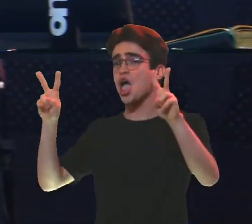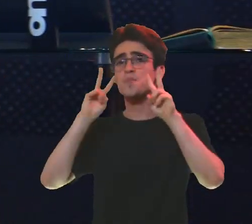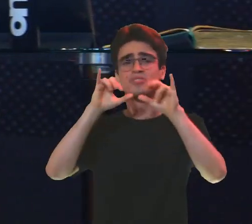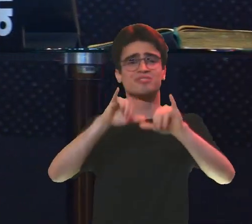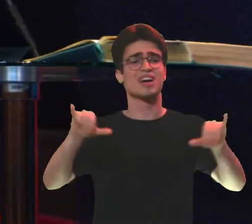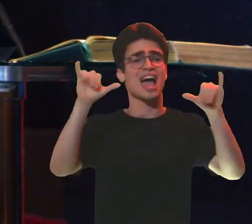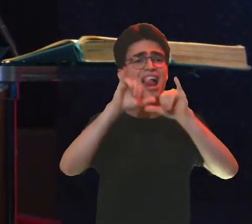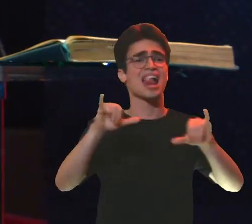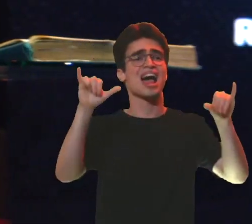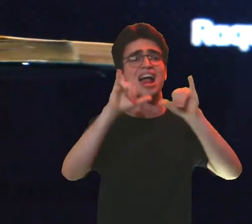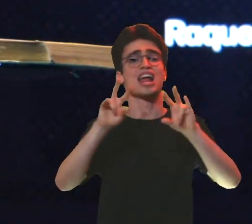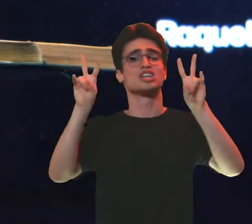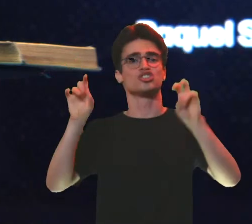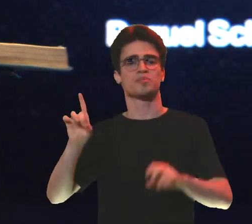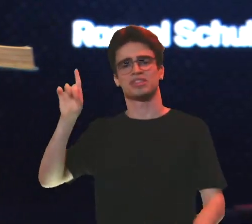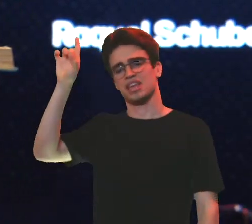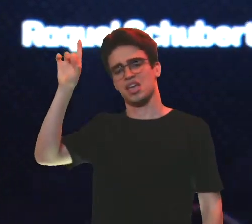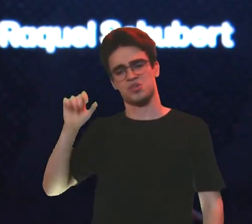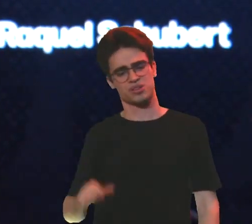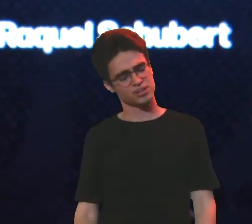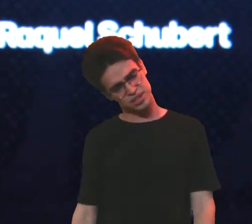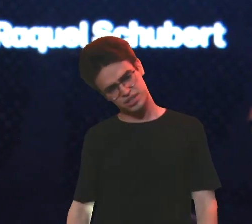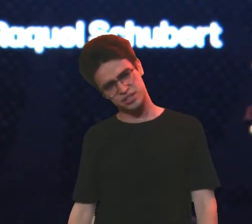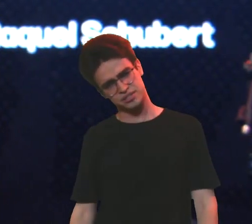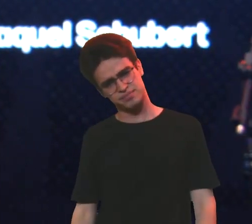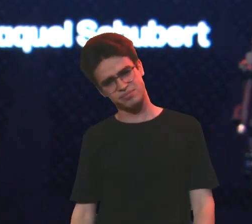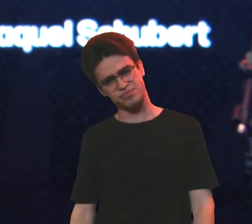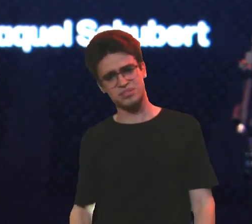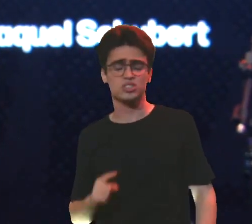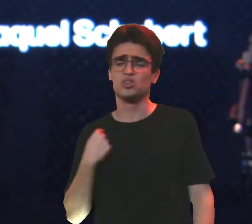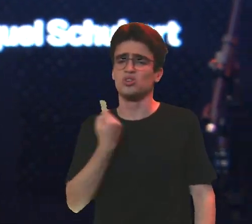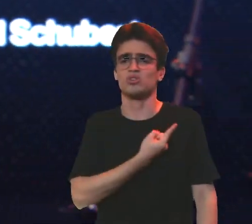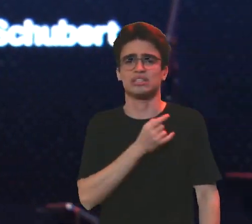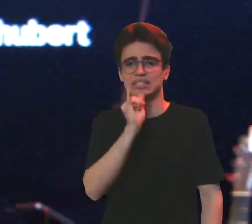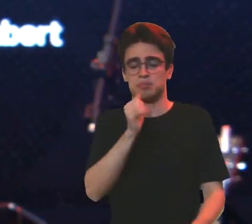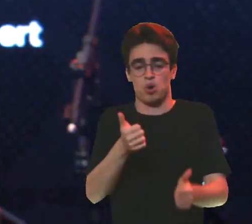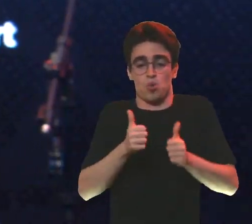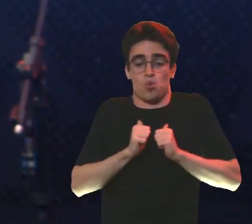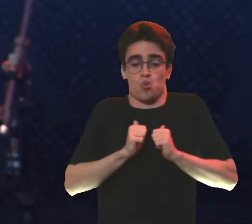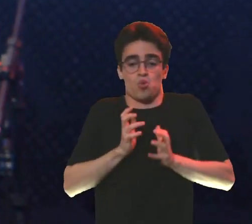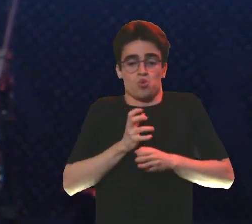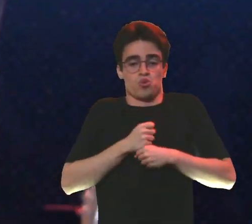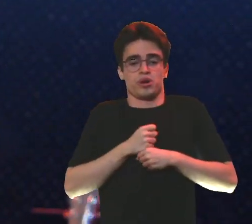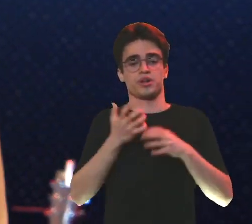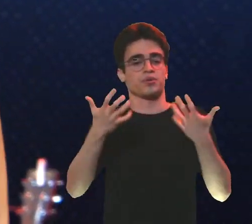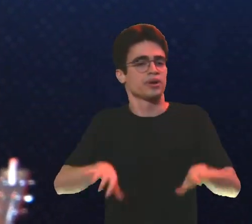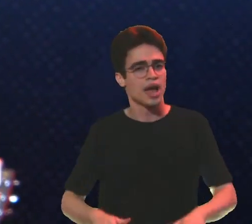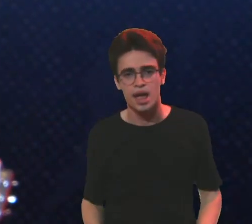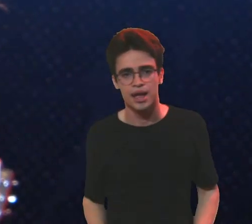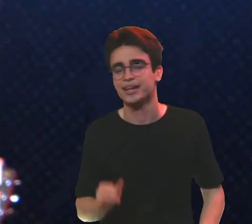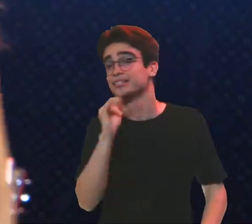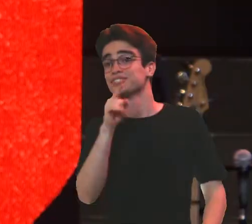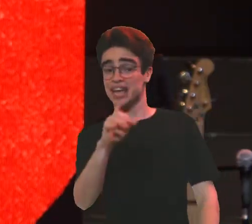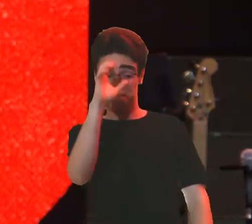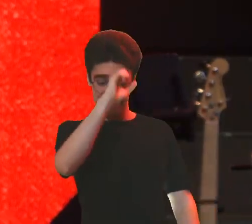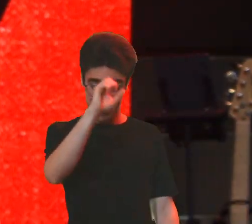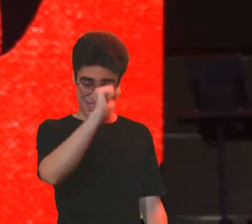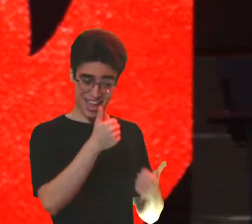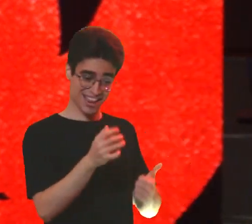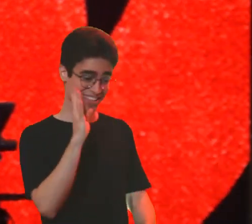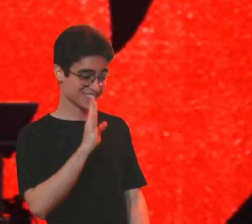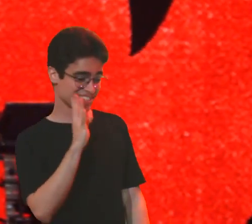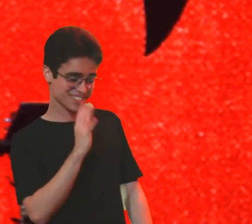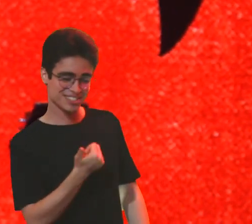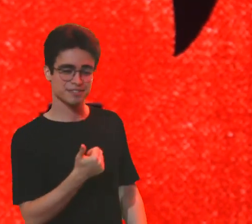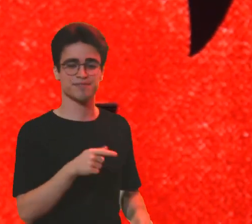eles tinham conhecido. Deus não quer que a gente seja uma igreja egoísta. Ele não quer assim: nossa, você está aprendendo tanta coisa legal na